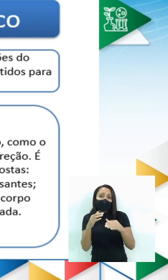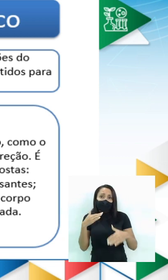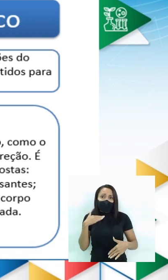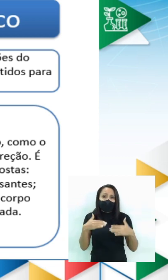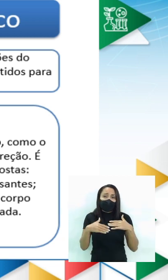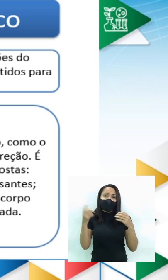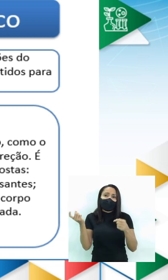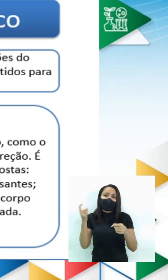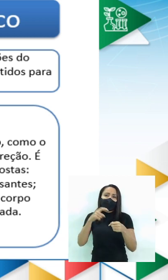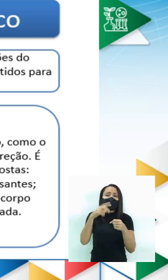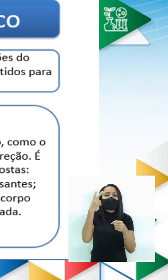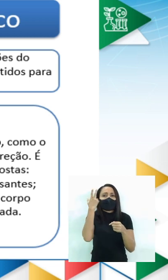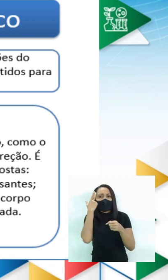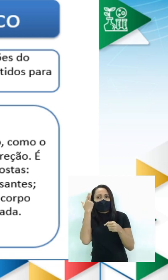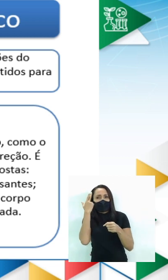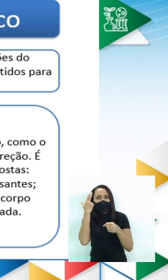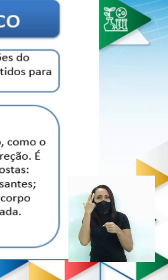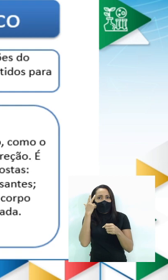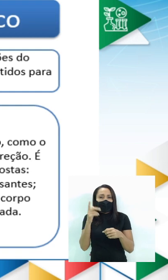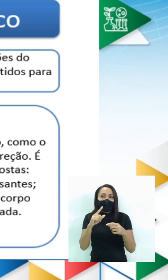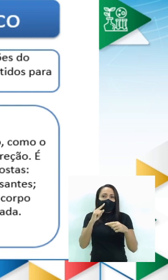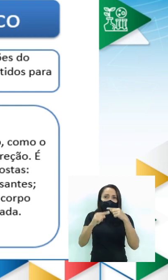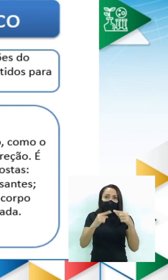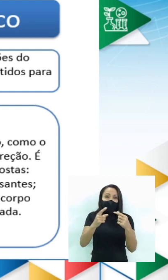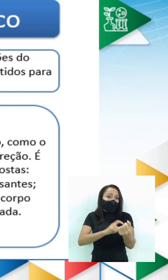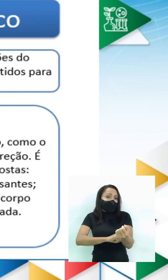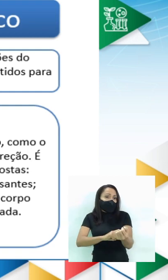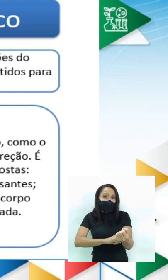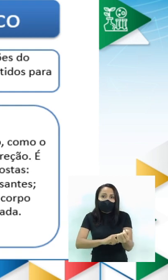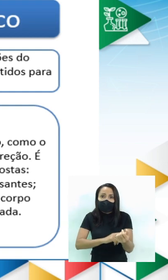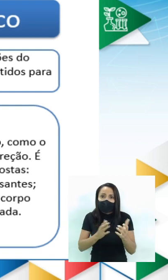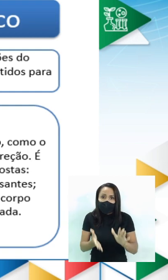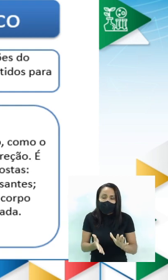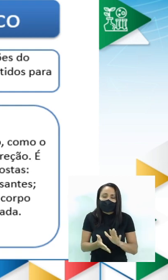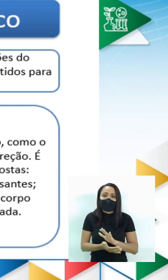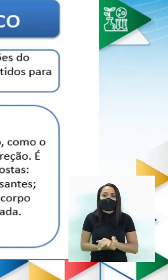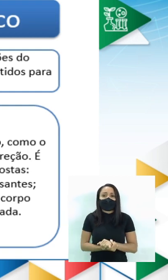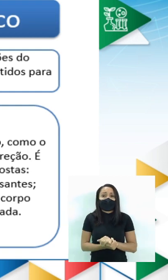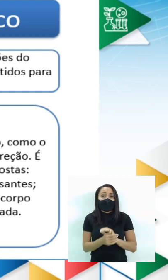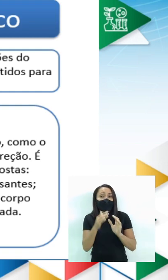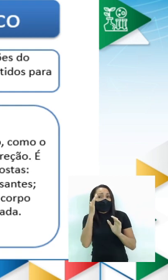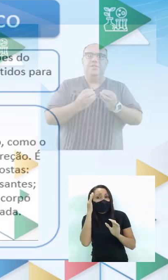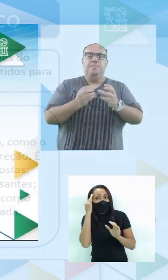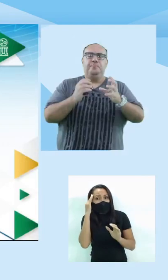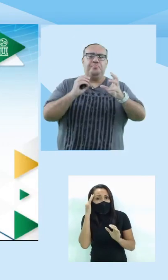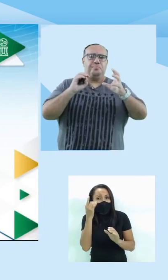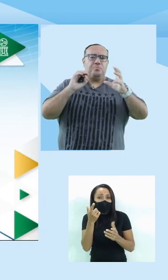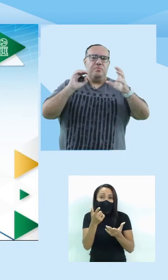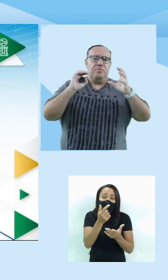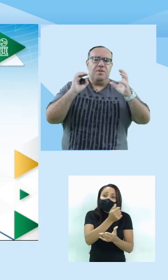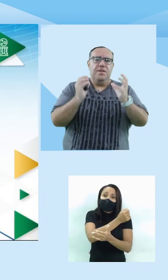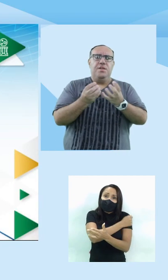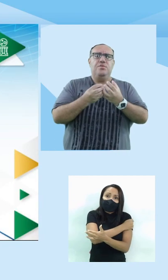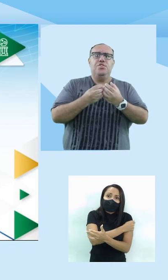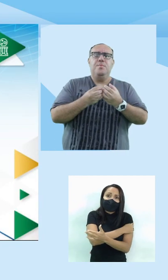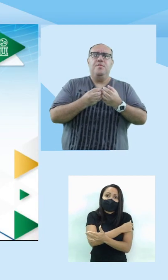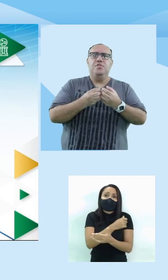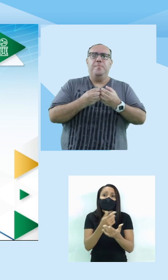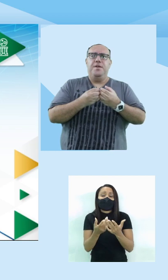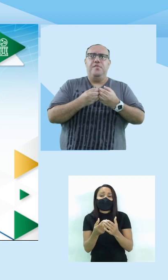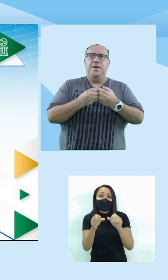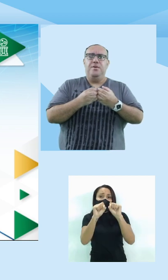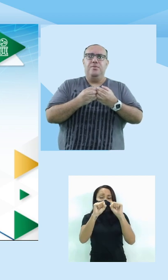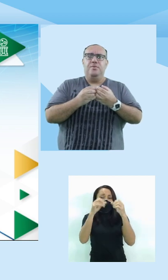voltar ao normal após a situação de estresse enfrentado. Basta entender, cara estudante, que no sistema